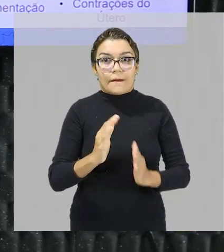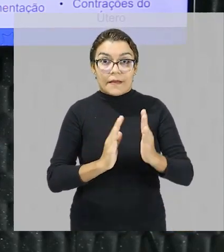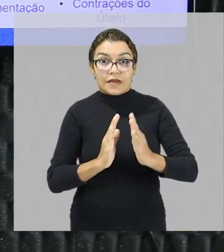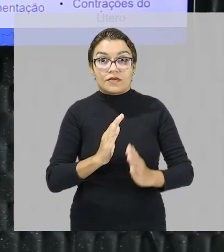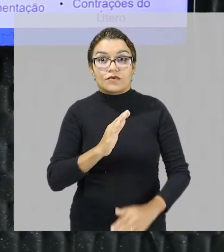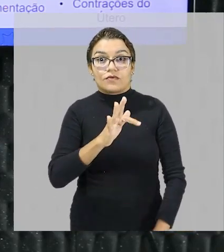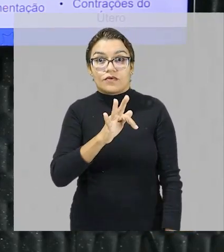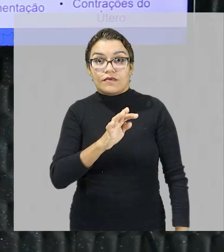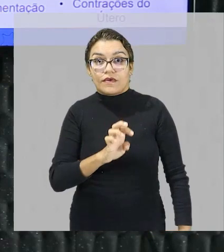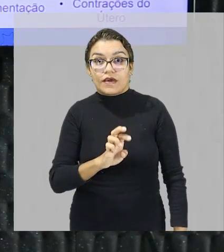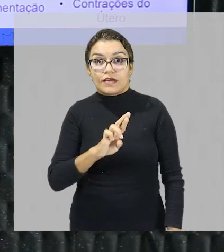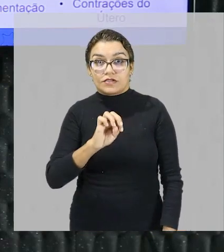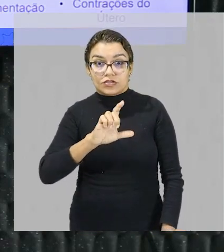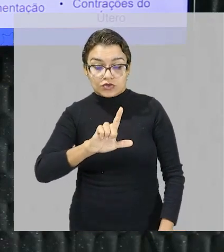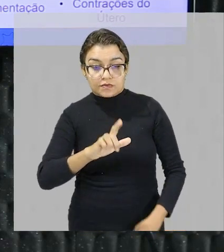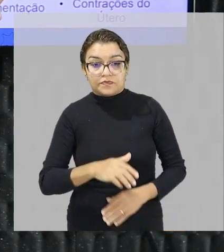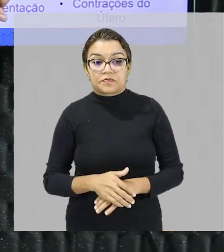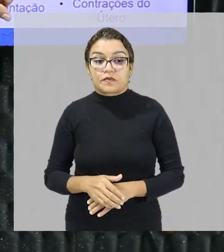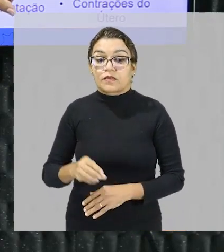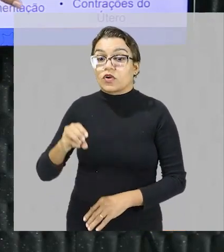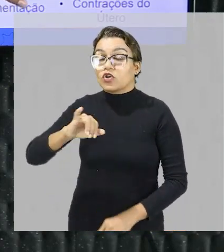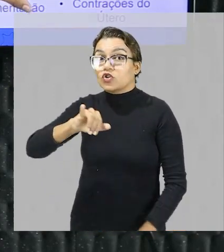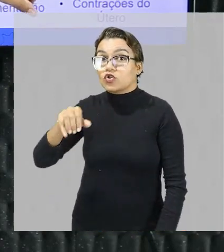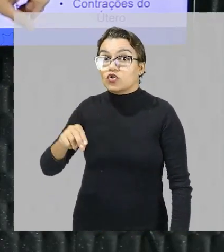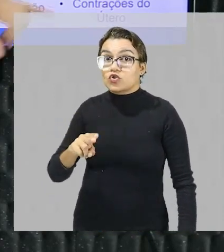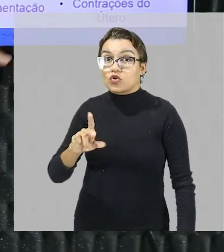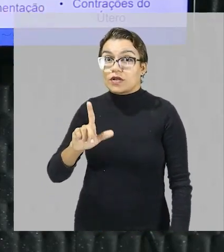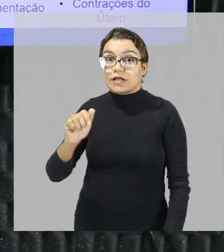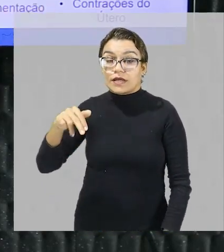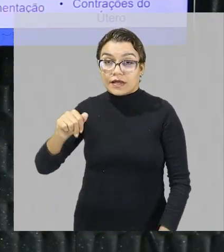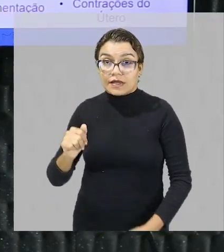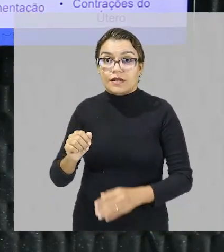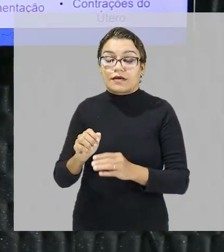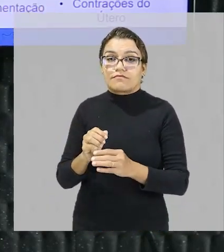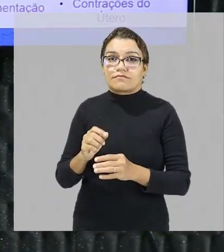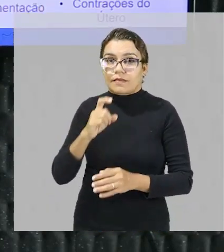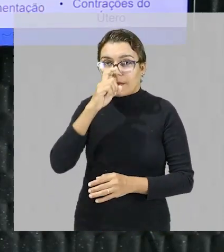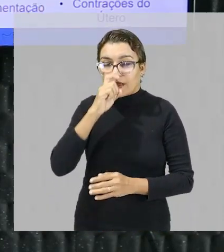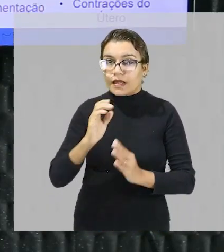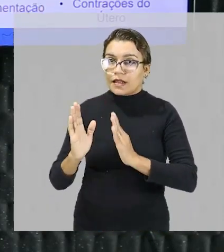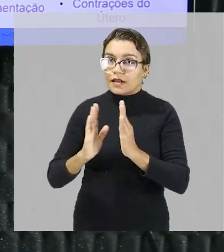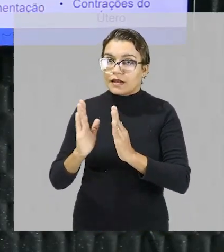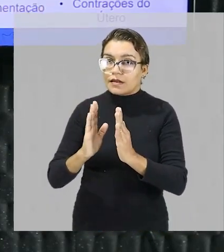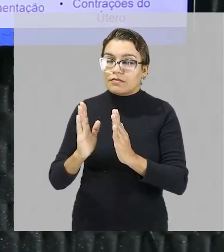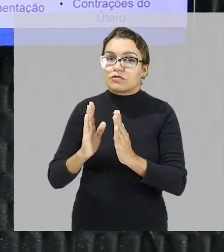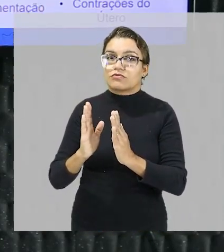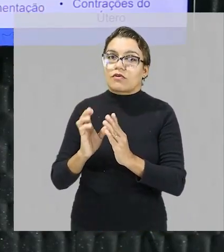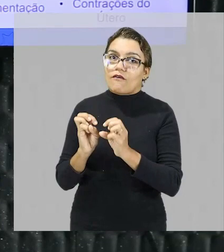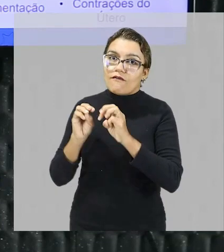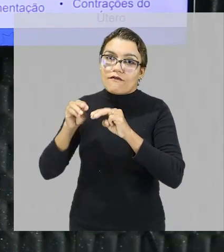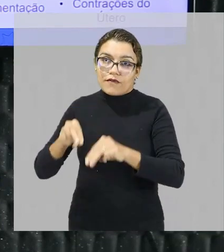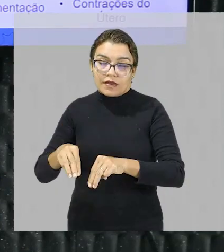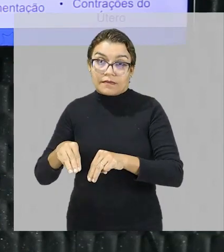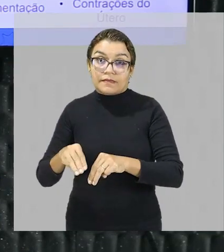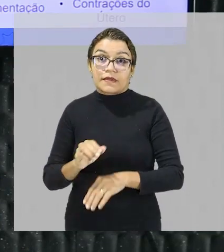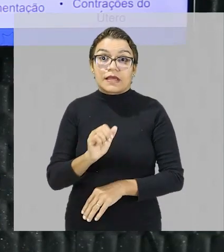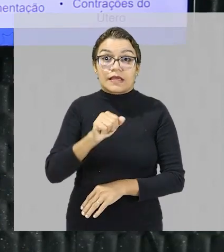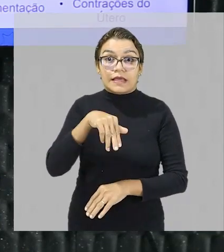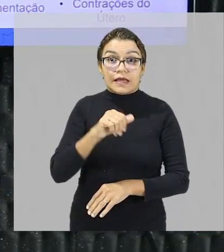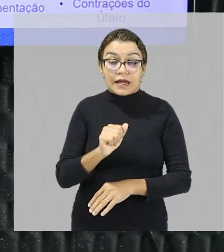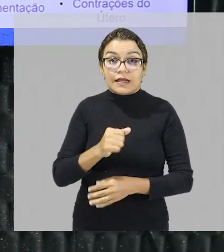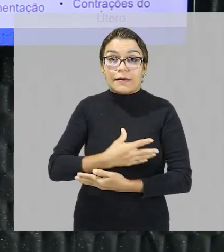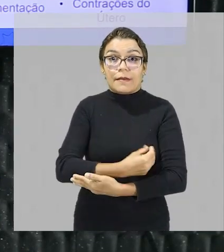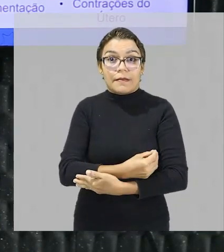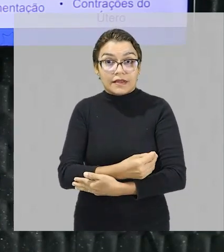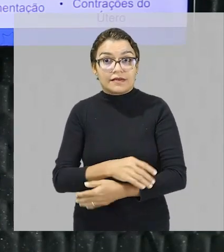tá? E Juliana está no final do seu ciclo menstrual. E Ana Cristina está amamentando, porque, ó, se o gráfico